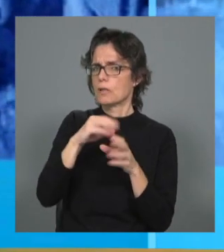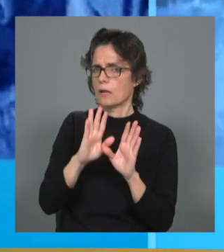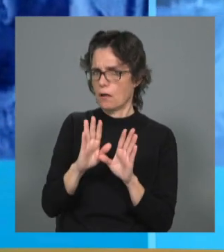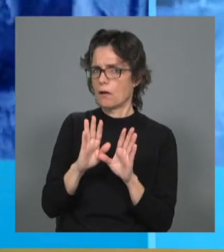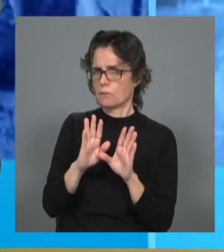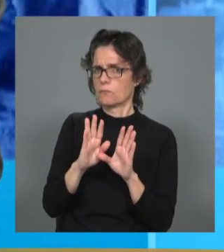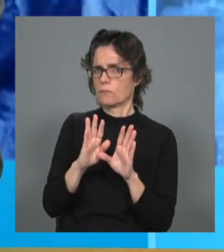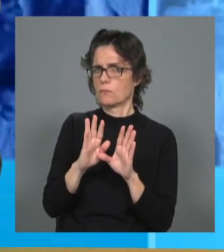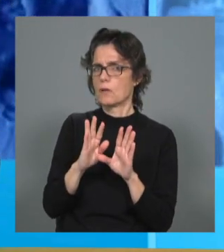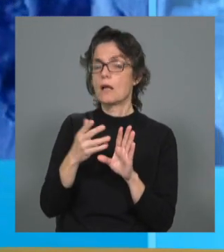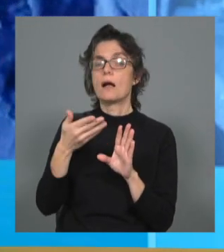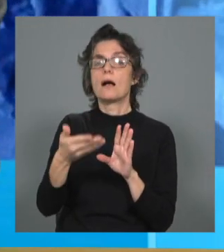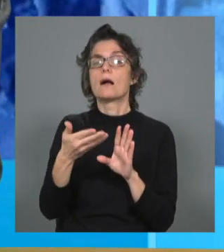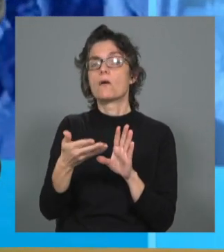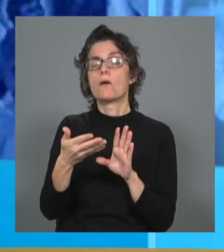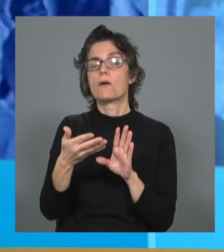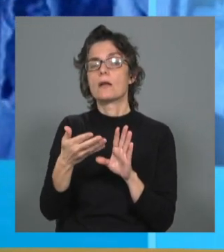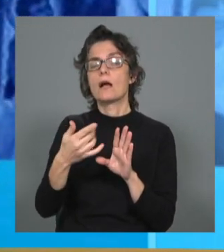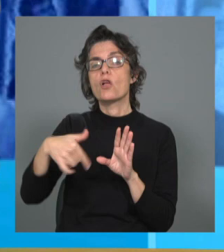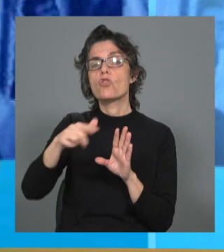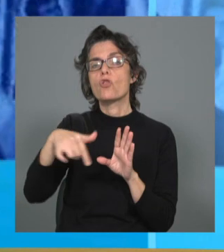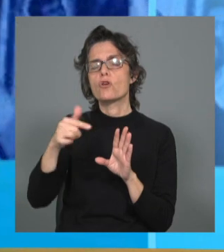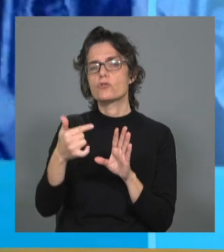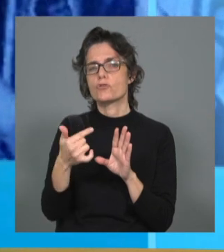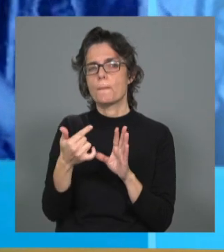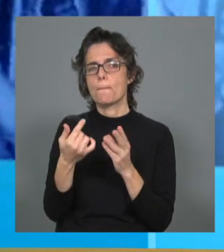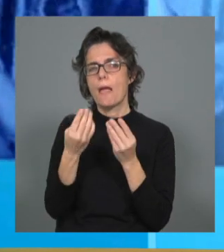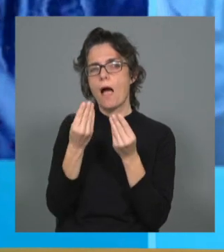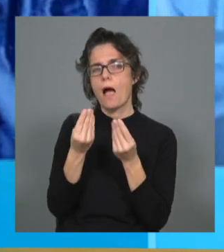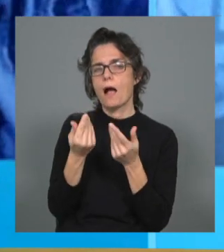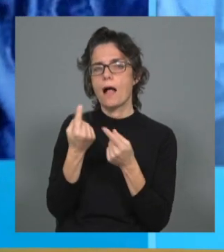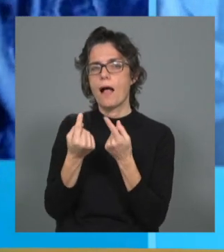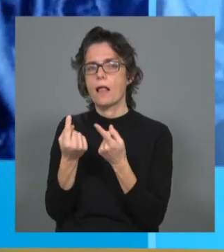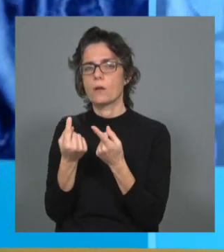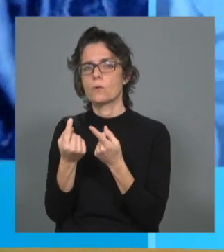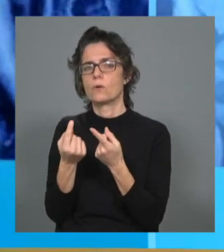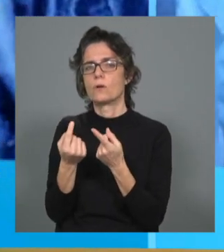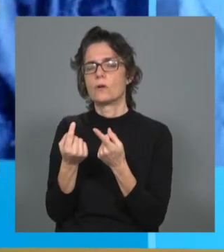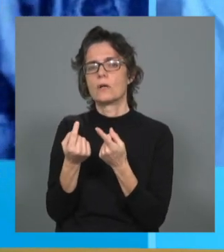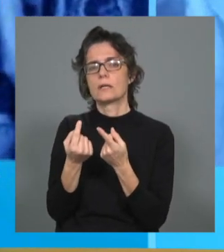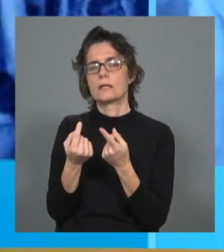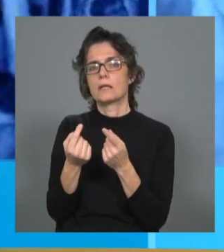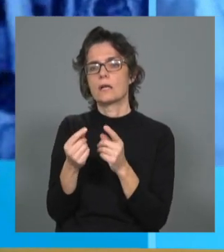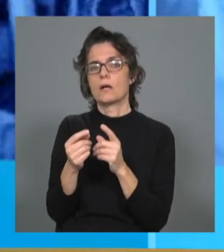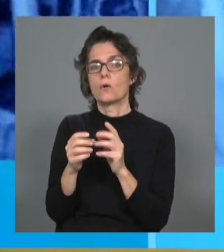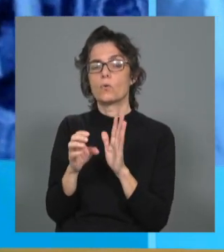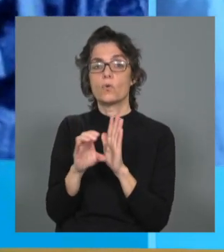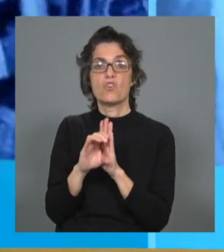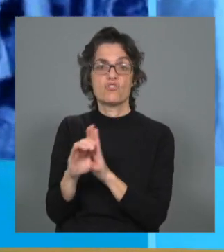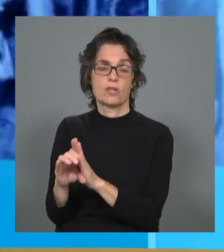Temos agora uma espúria apropriação que o Chega tem feito de